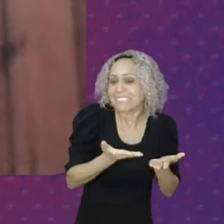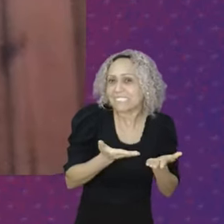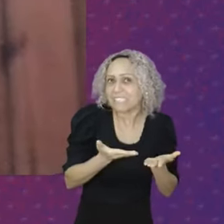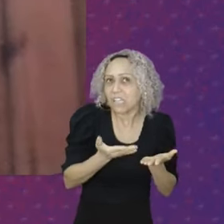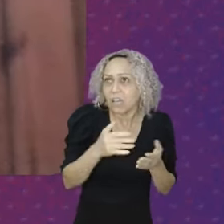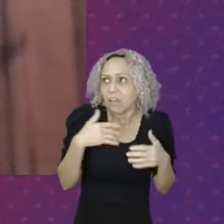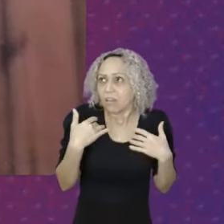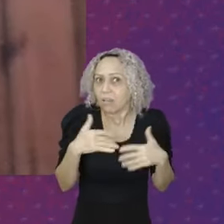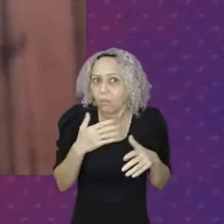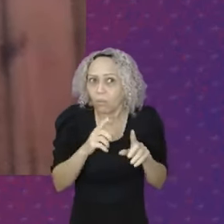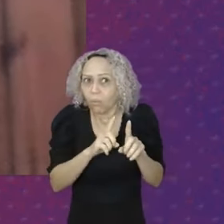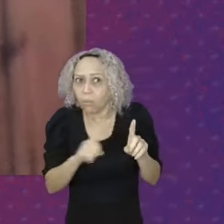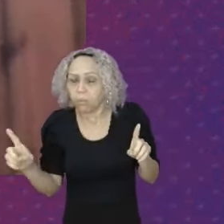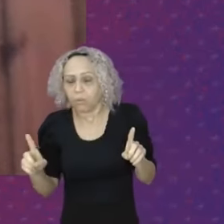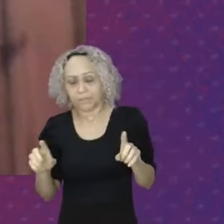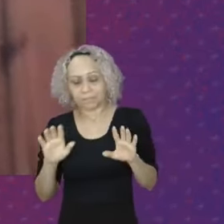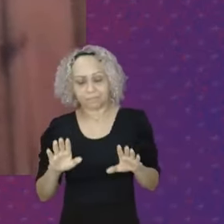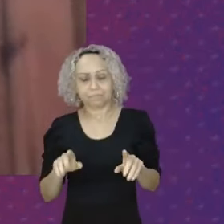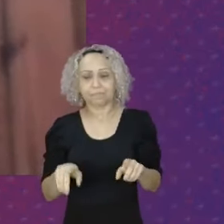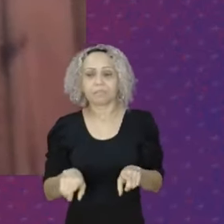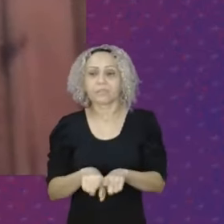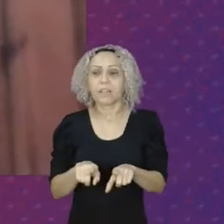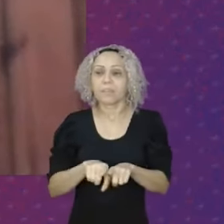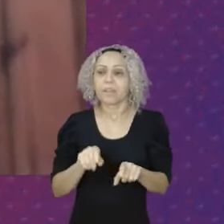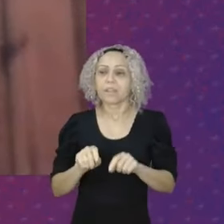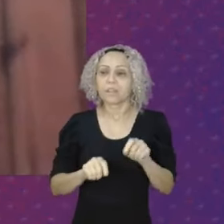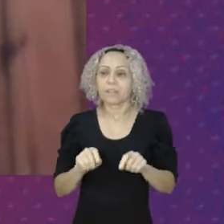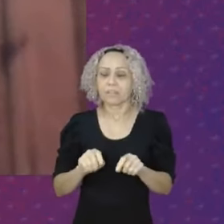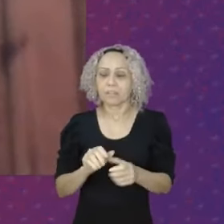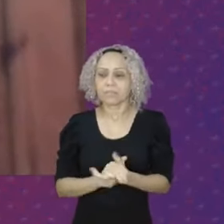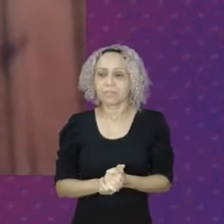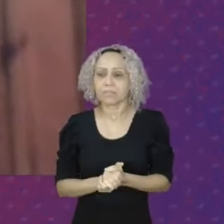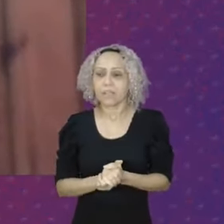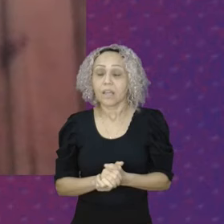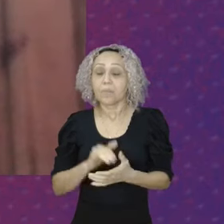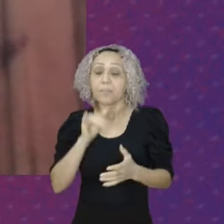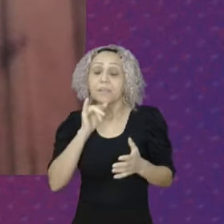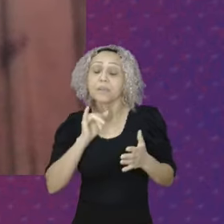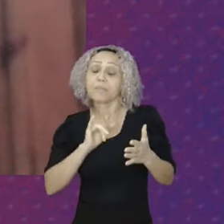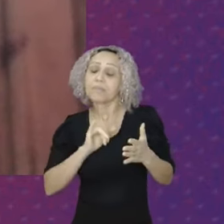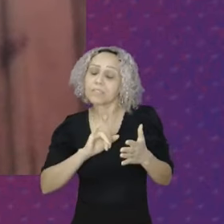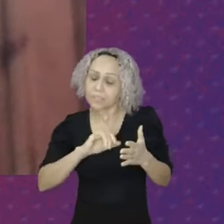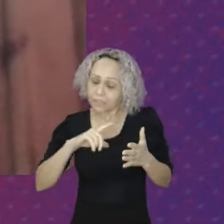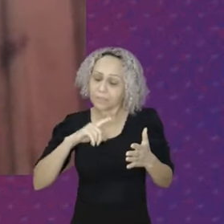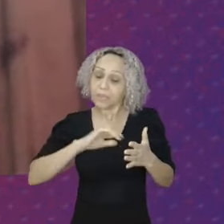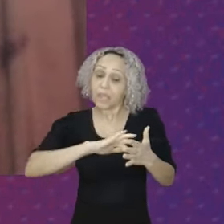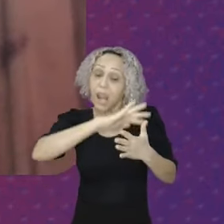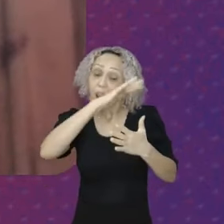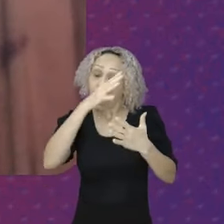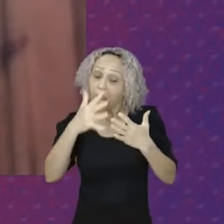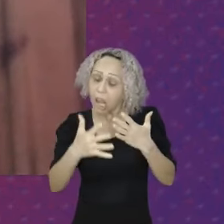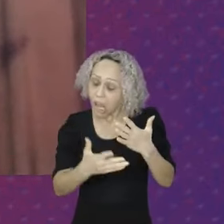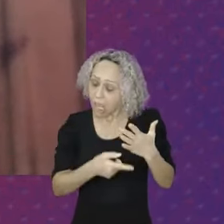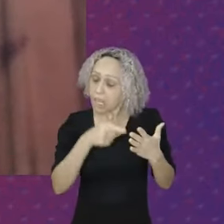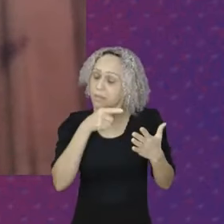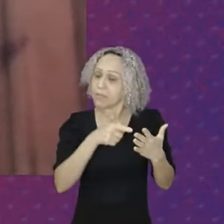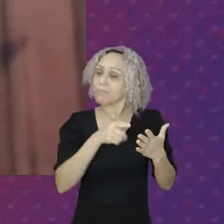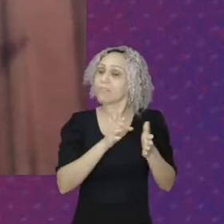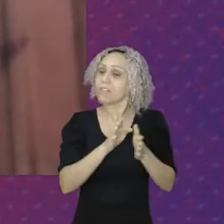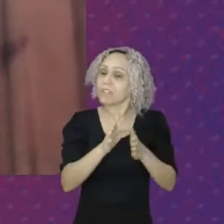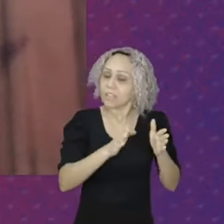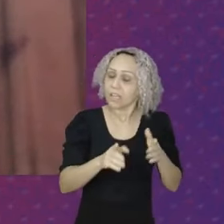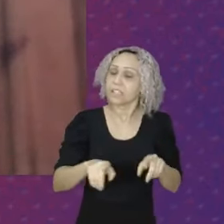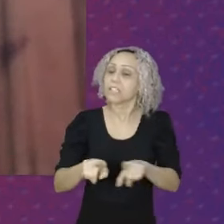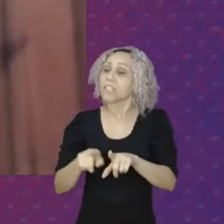acessibilidade comunicacional que além de da Audi discução e de libras Nós também temos quear linguagem simples para aquelas pessoas e